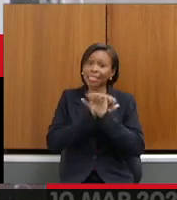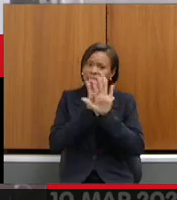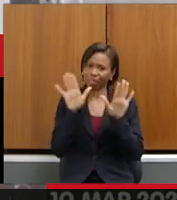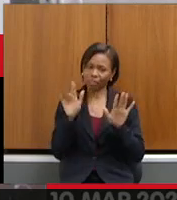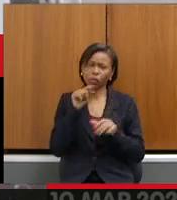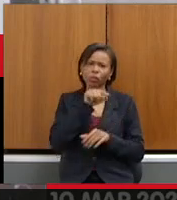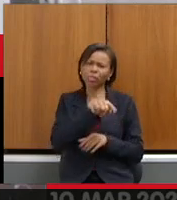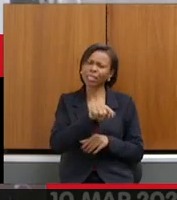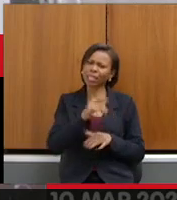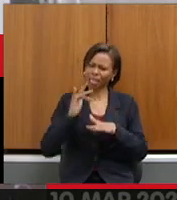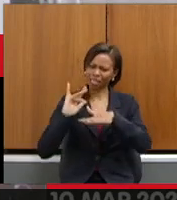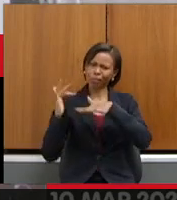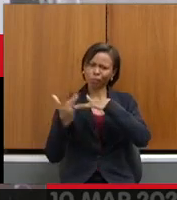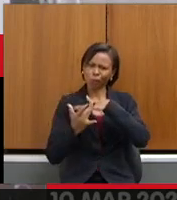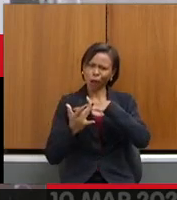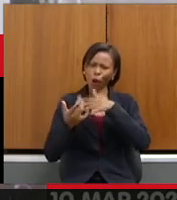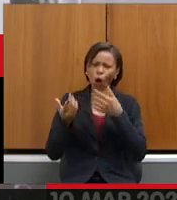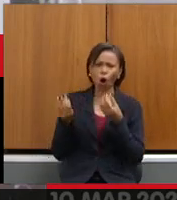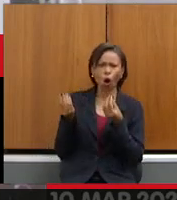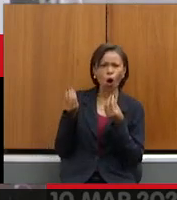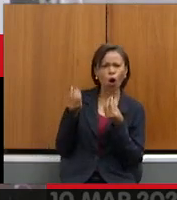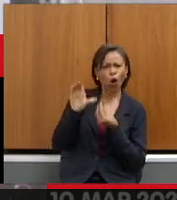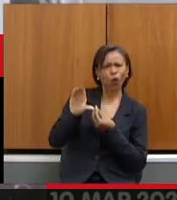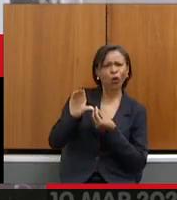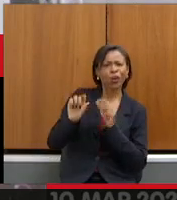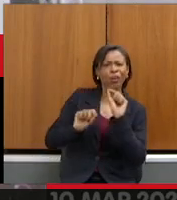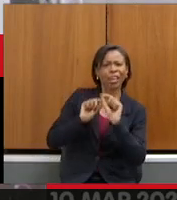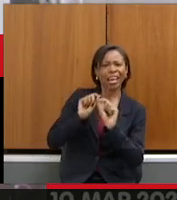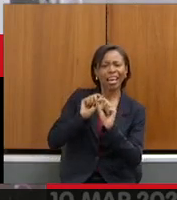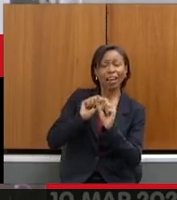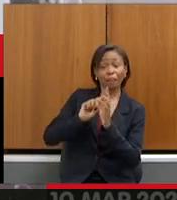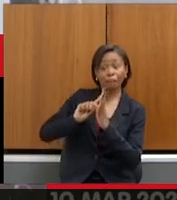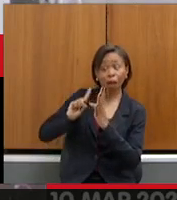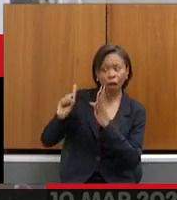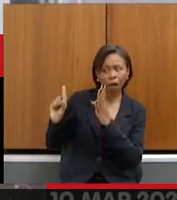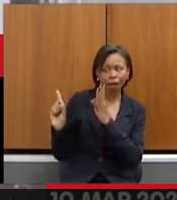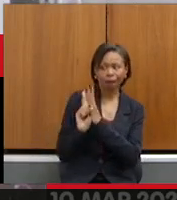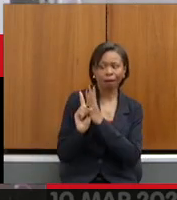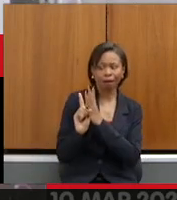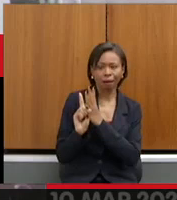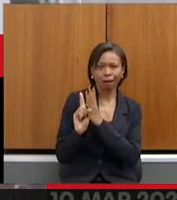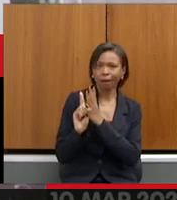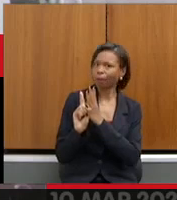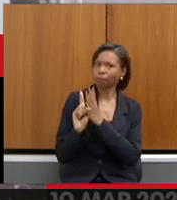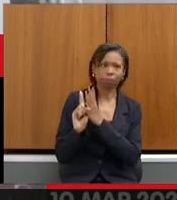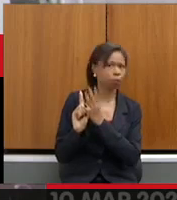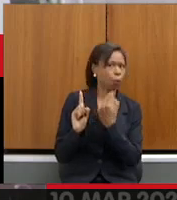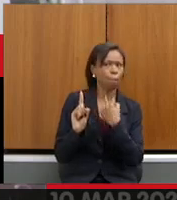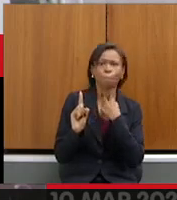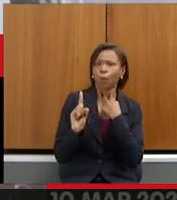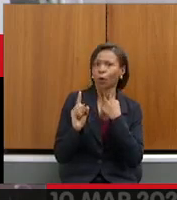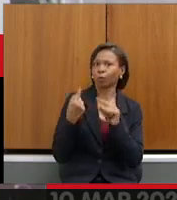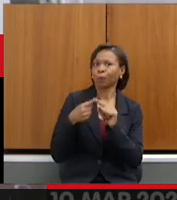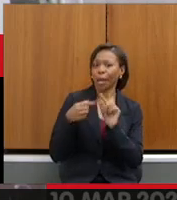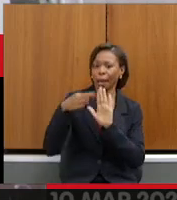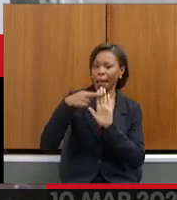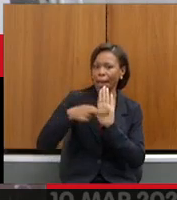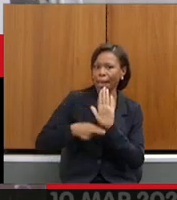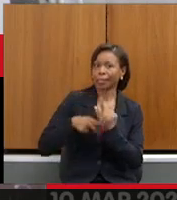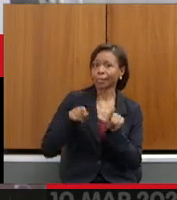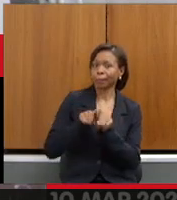publicou nas redes sociais dizendo abre a furar fila mais do que uma questão de regra é uma questão o caráter